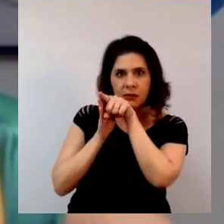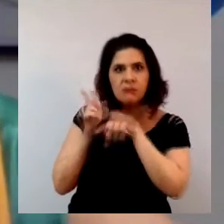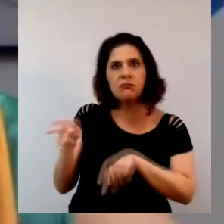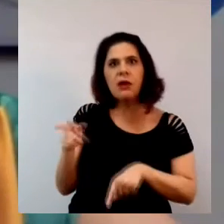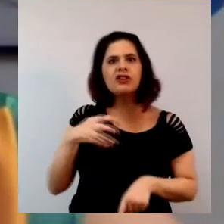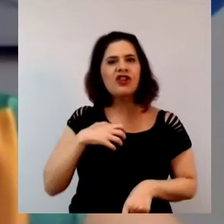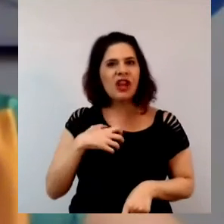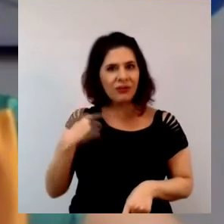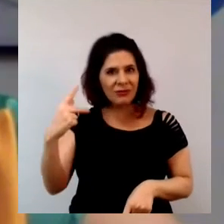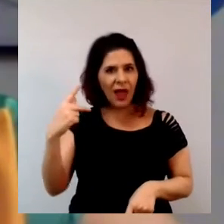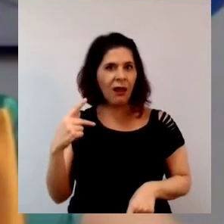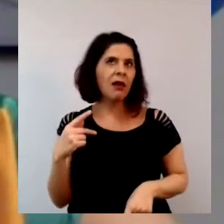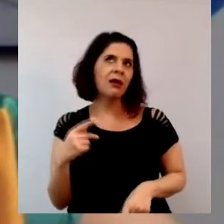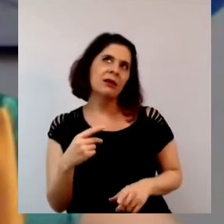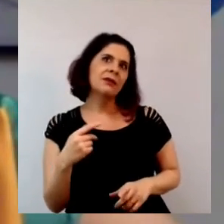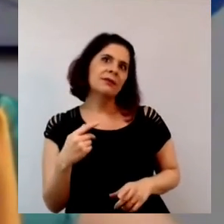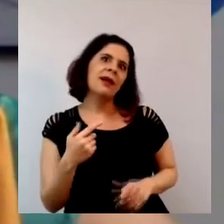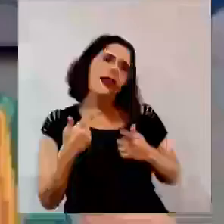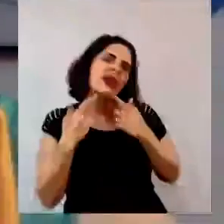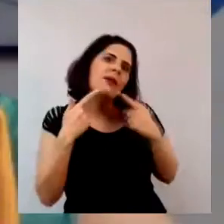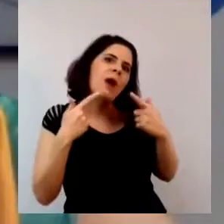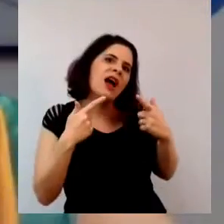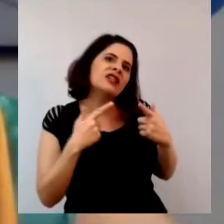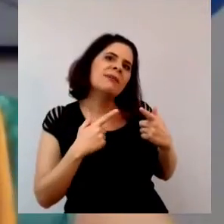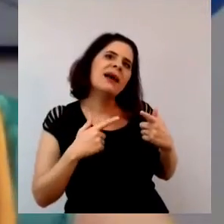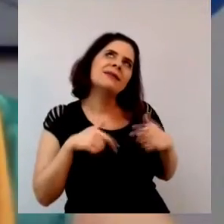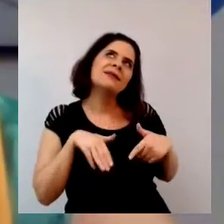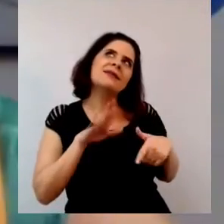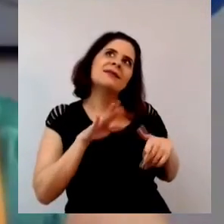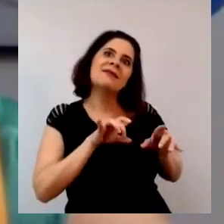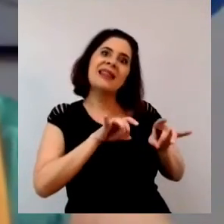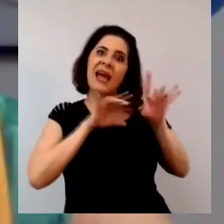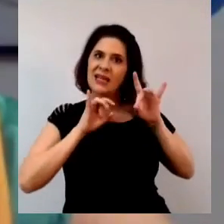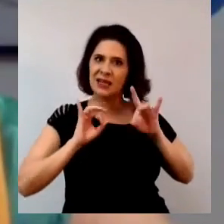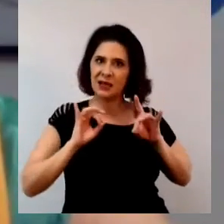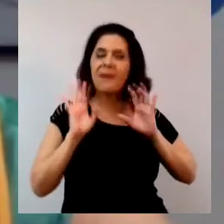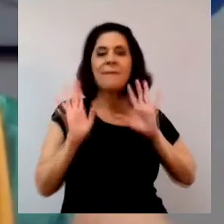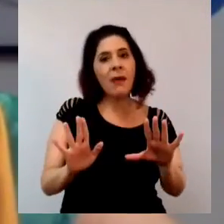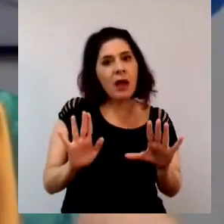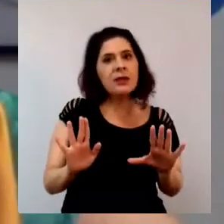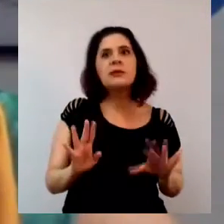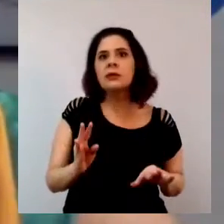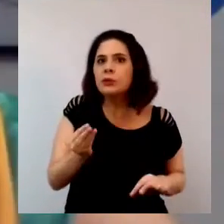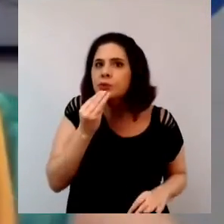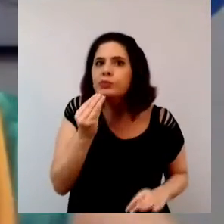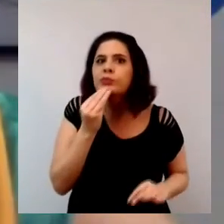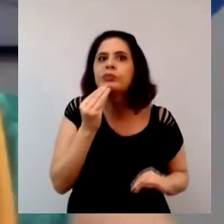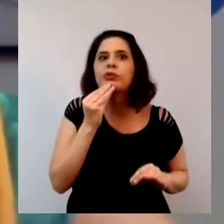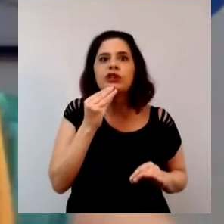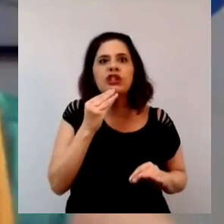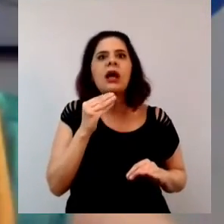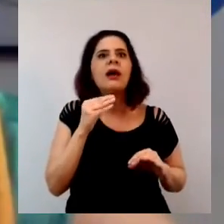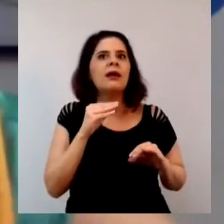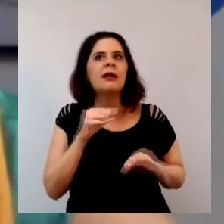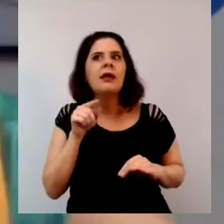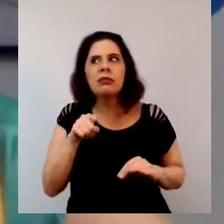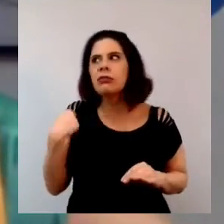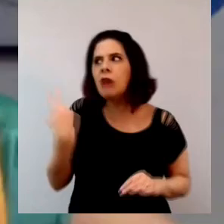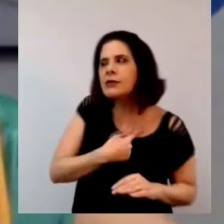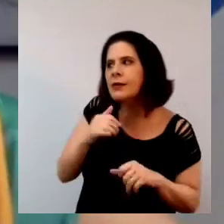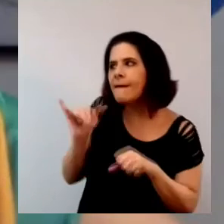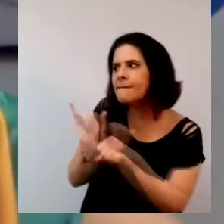técnica, ou que ainda poderia ser amplificada usando uma técnica